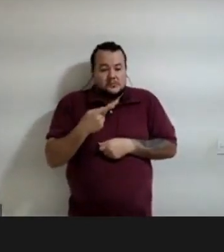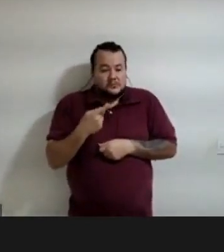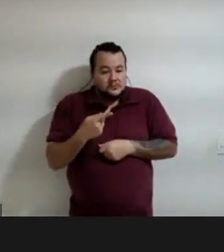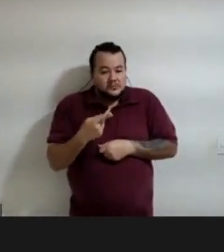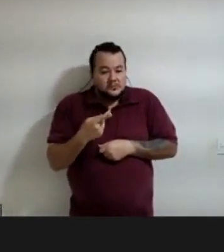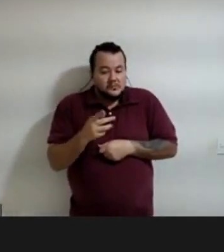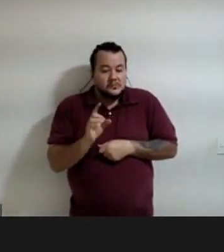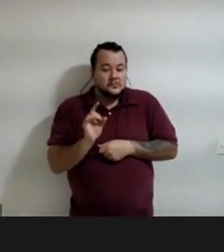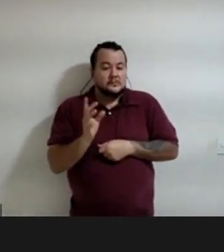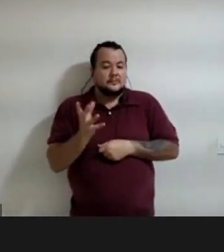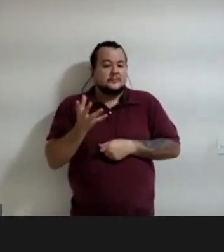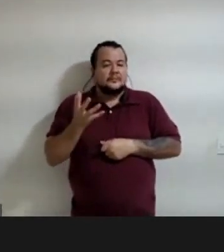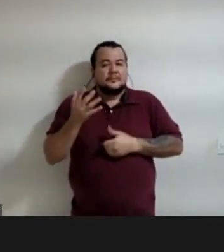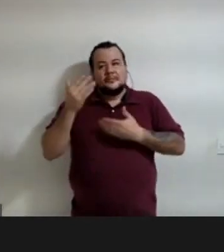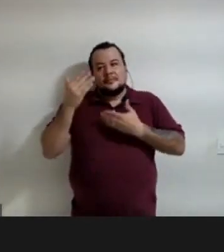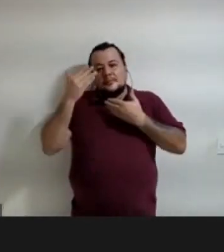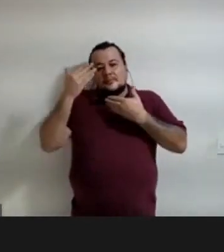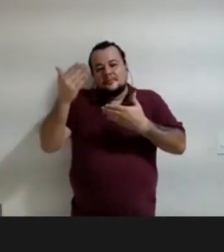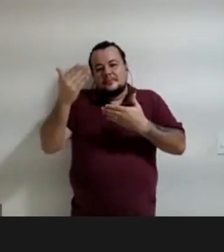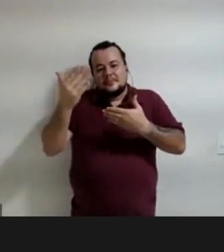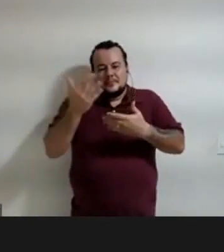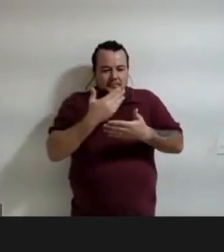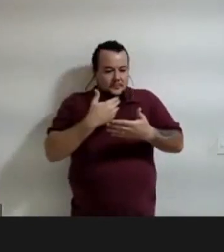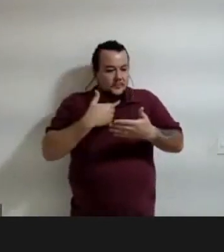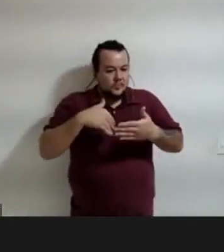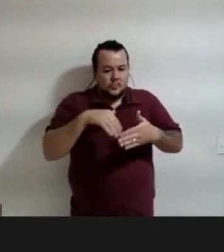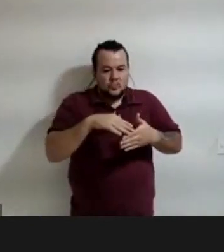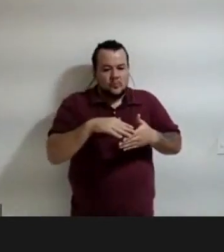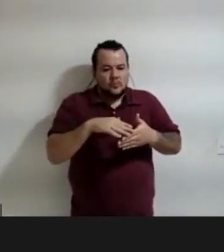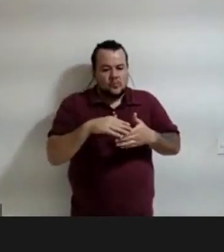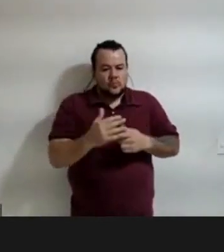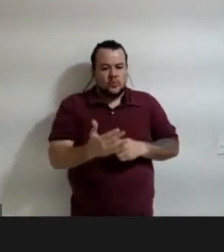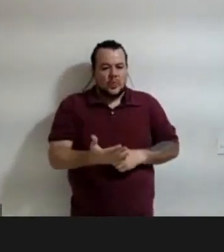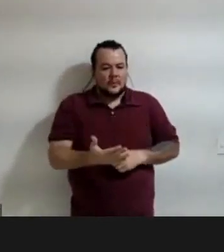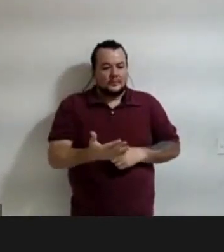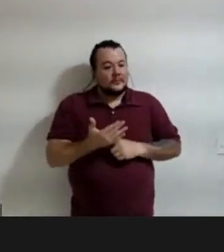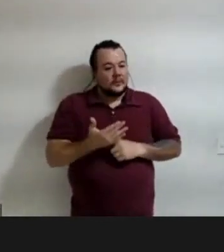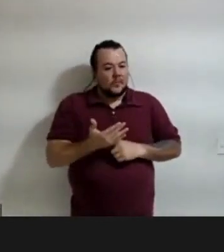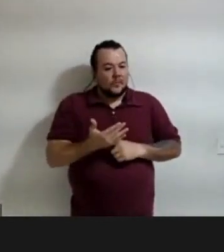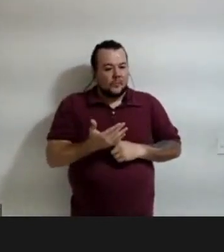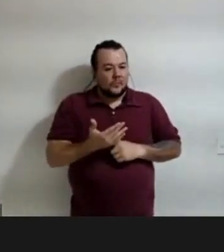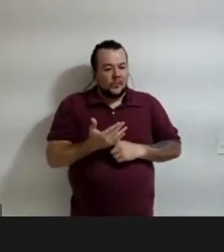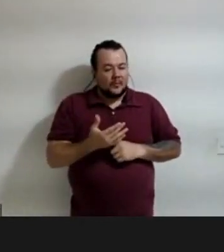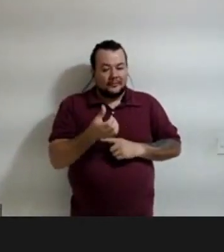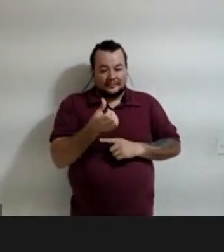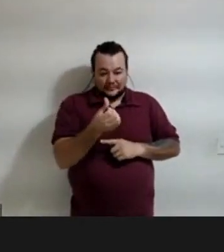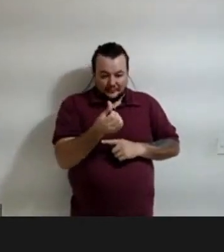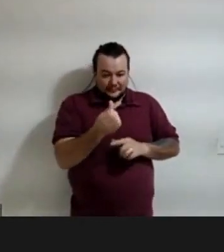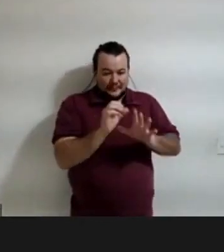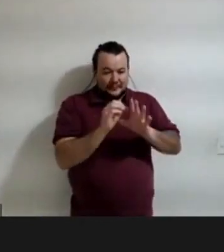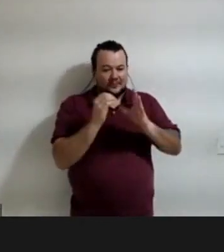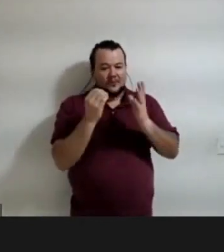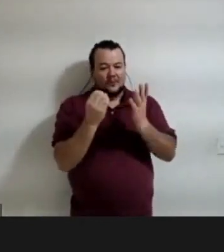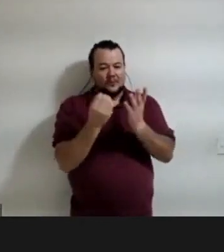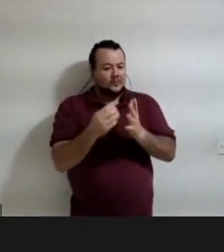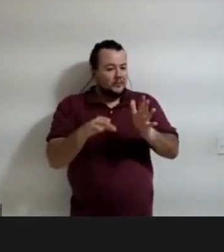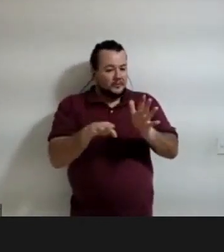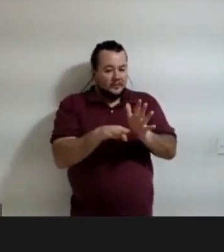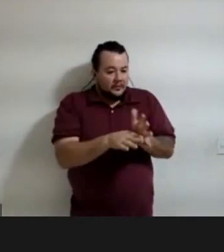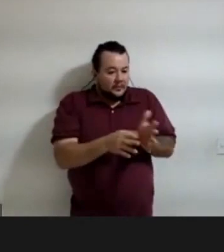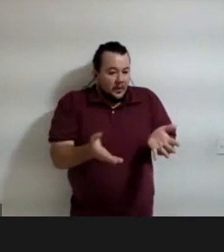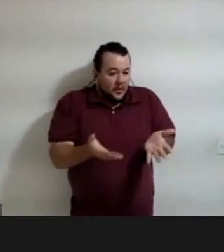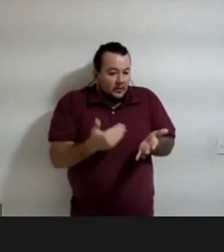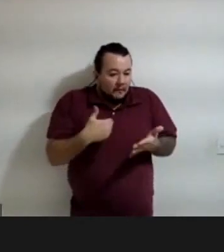agradecer. Agradecer a todos que permitiram que o sexto Enampar tivesse chegado onde chegou